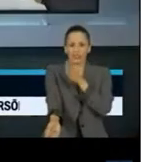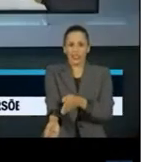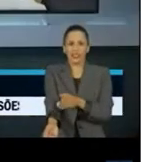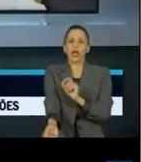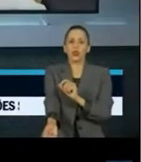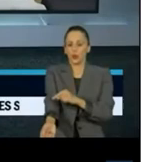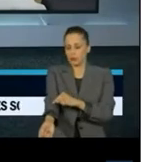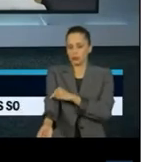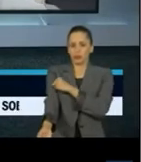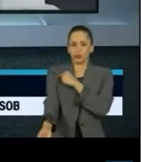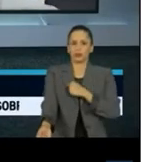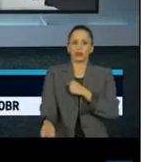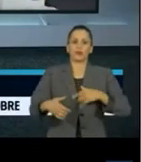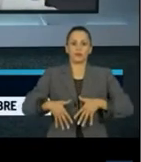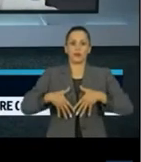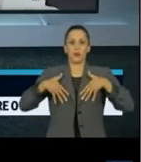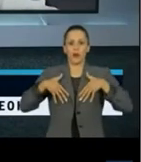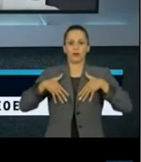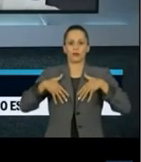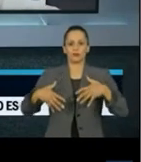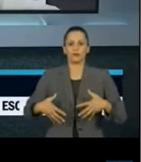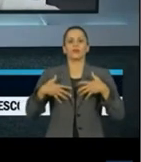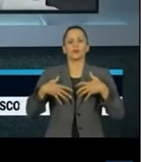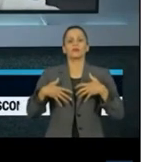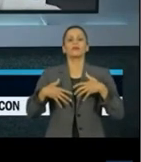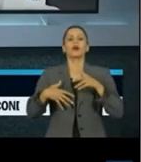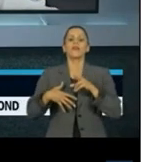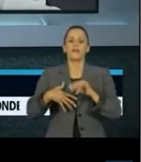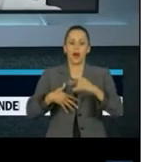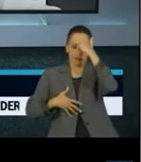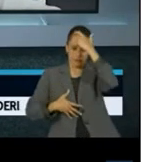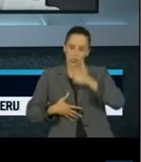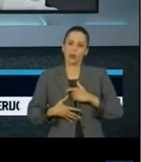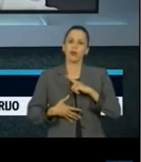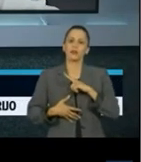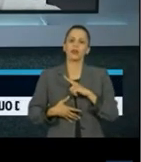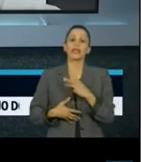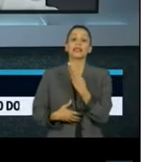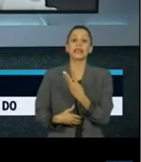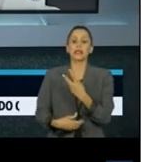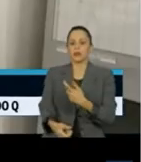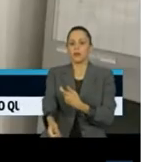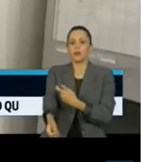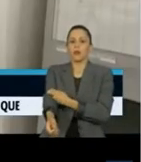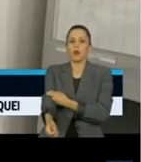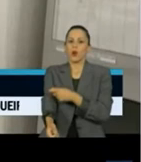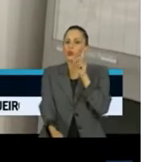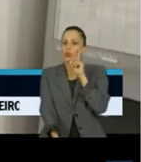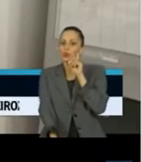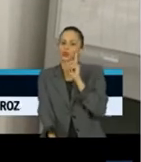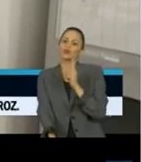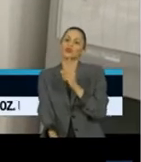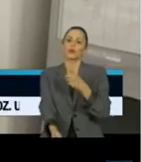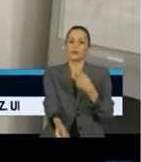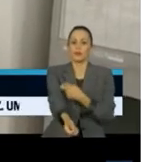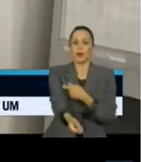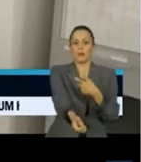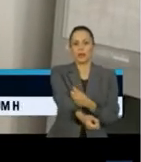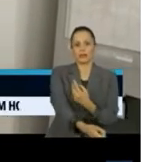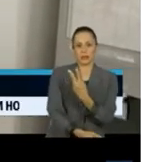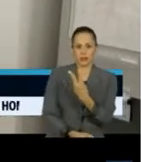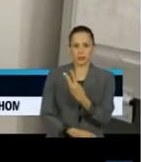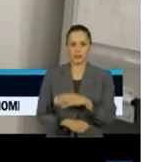preferência é o pulmão. O paciente vai receber 3 doses separadas por dia. A Fiocruz do Paraná